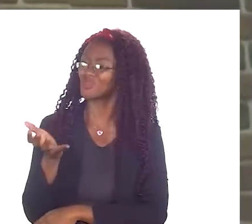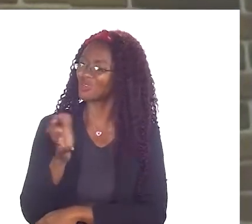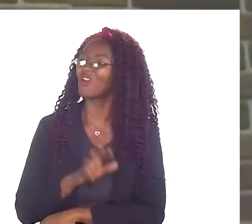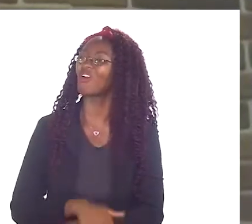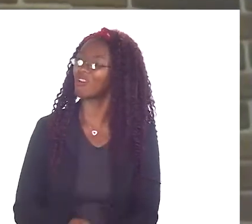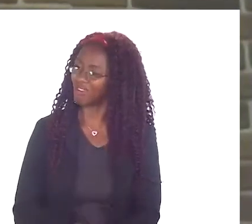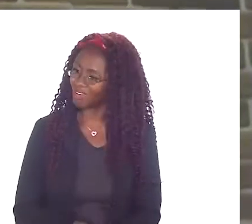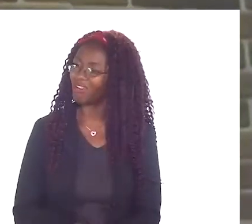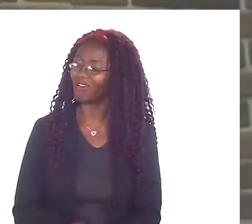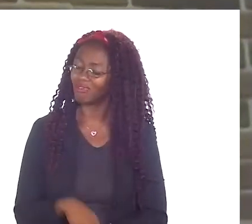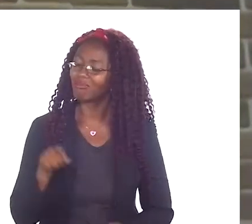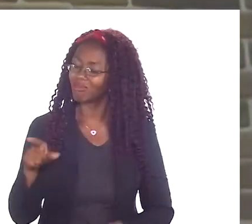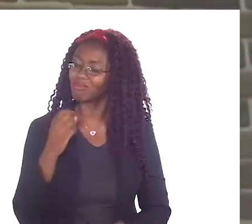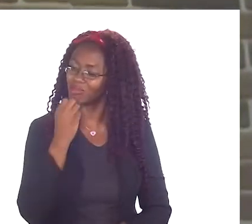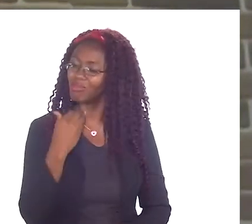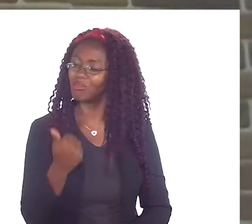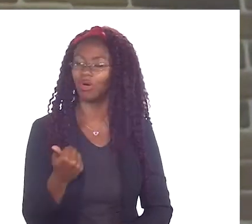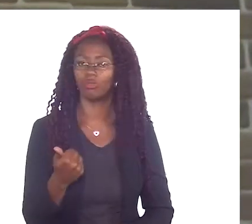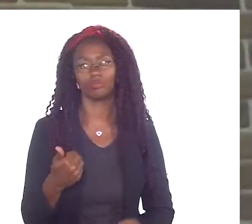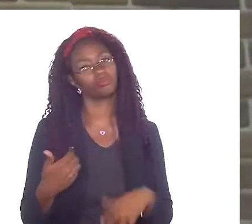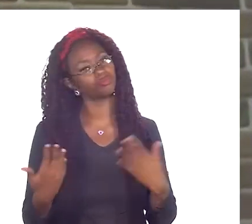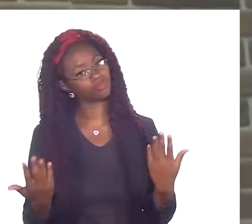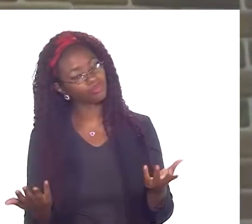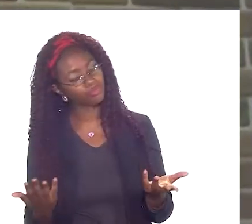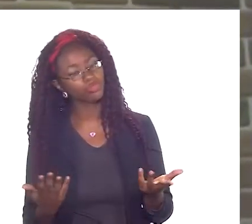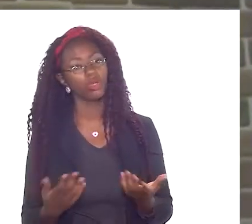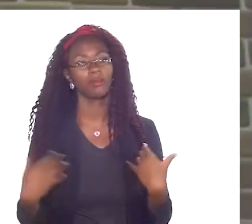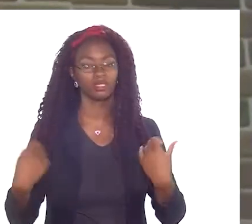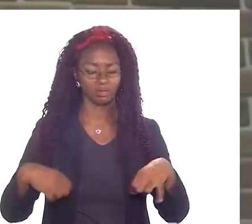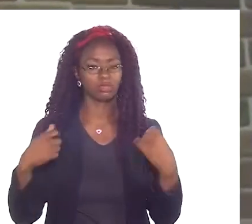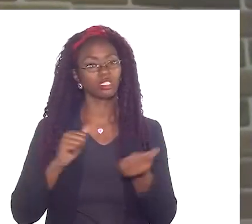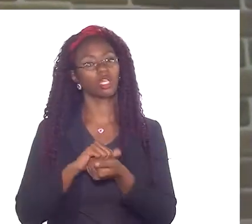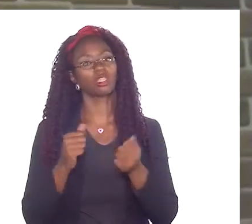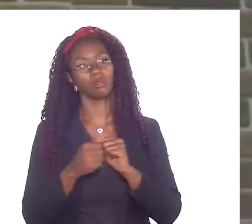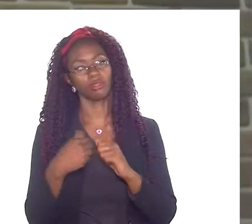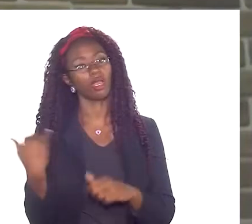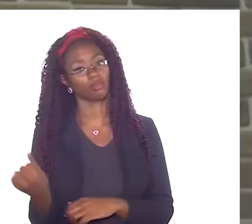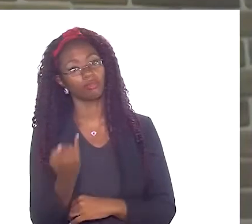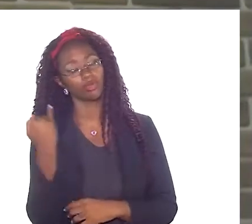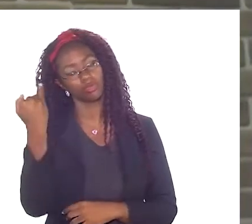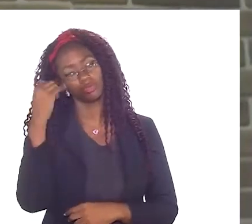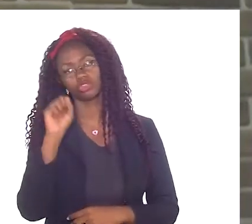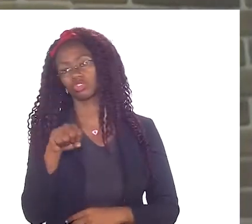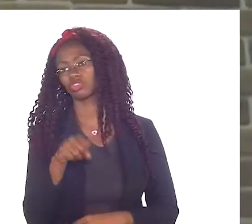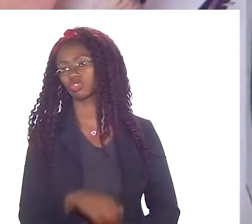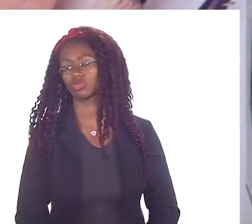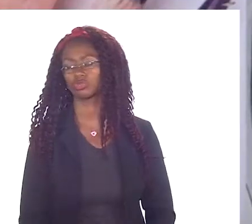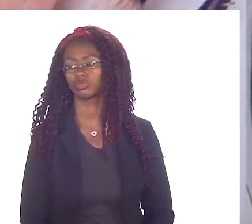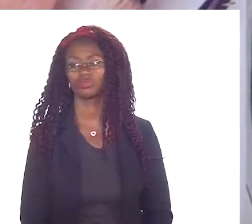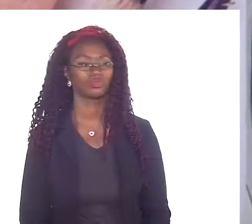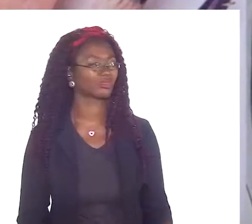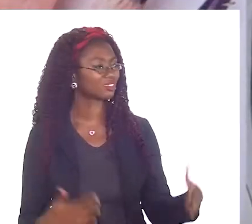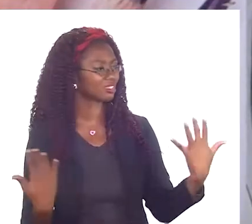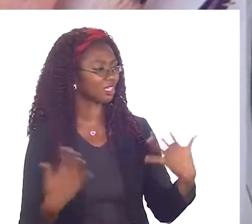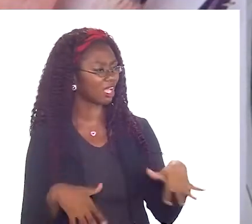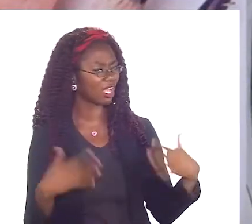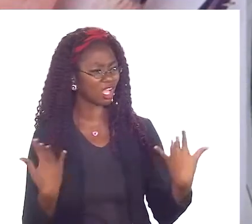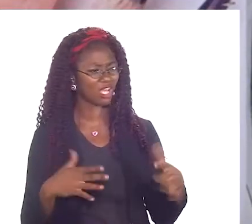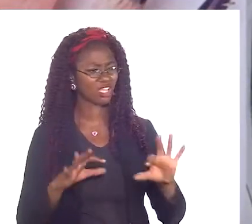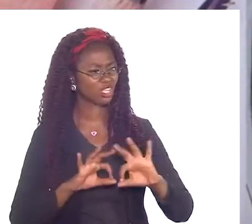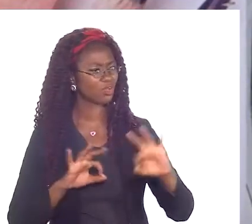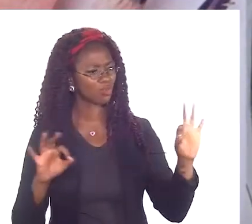poxa, esse é o objetivo, agora deixa eu olhar o que a pessoa fez, faz sentido. Então, essa personalização ela é muito relevante. Uau, gente,